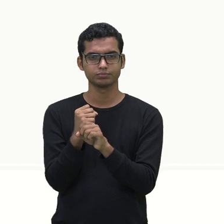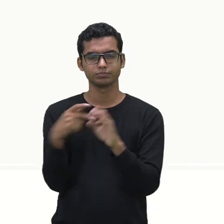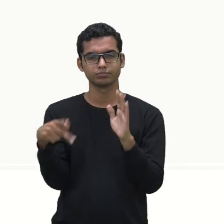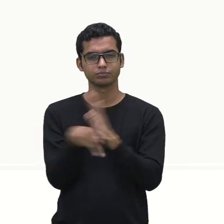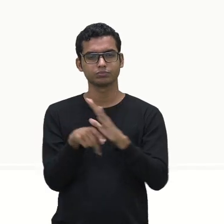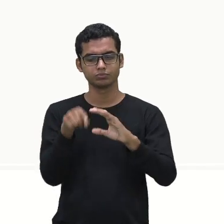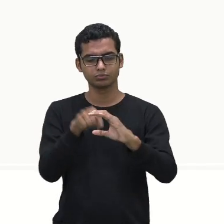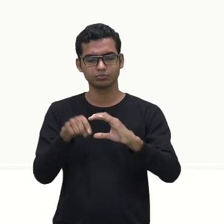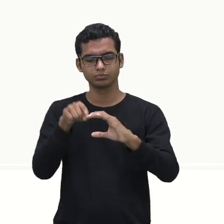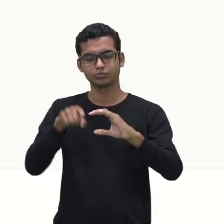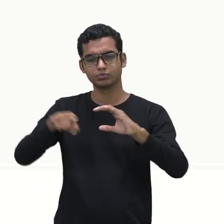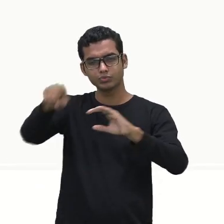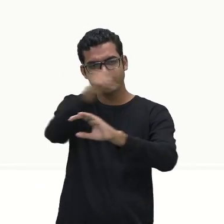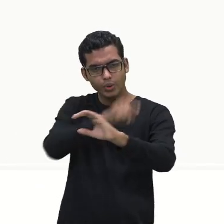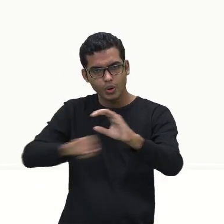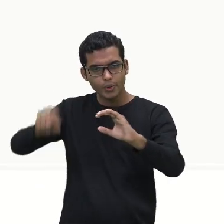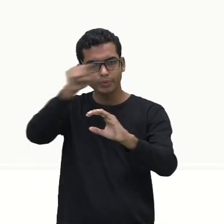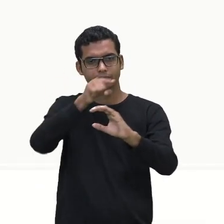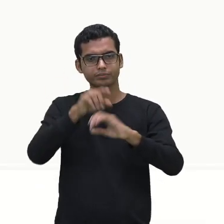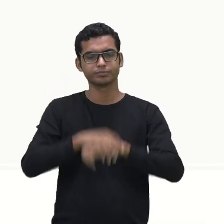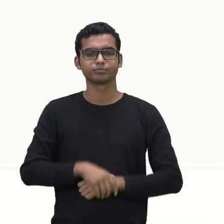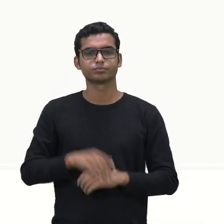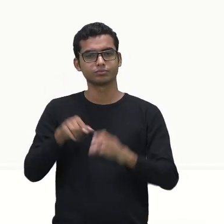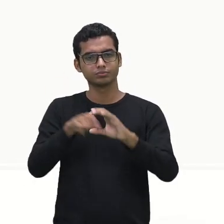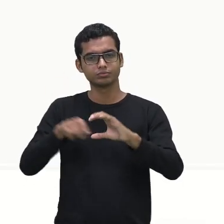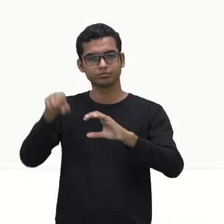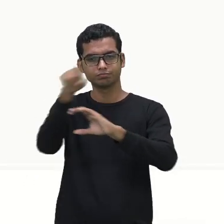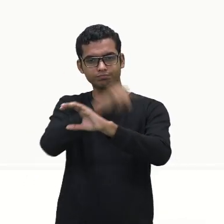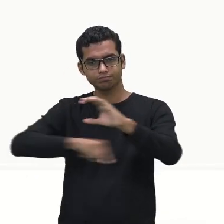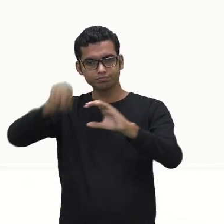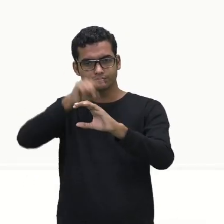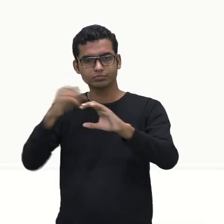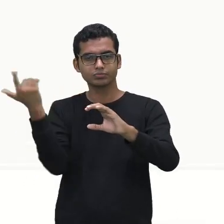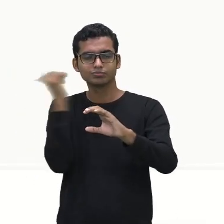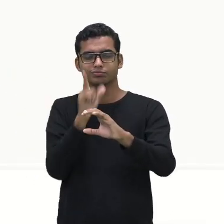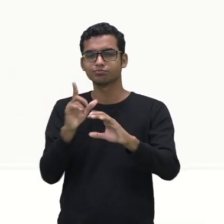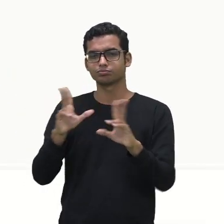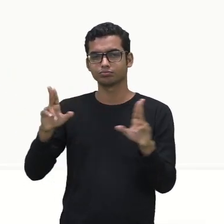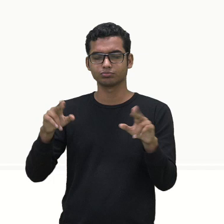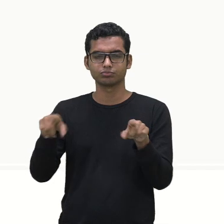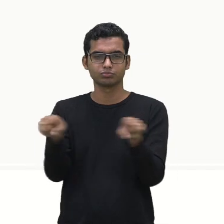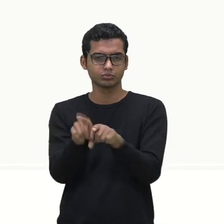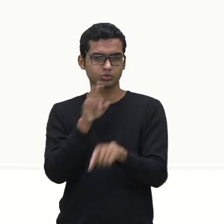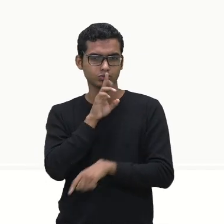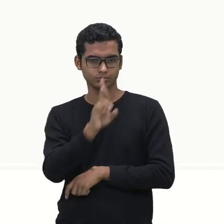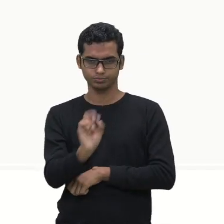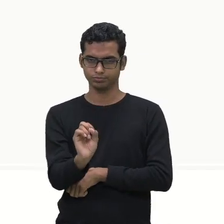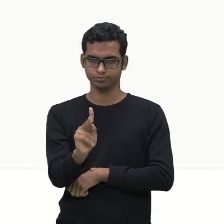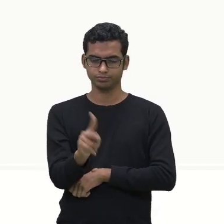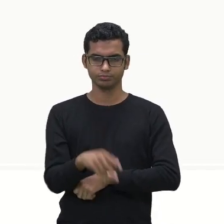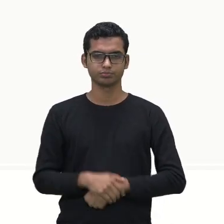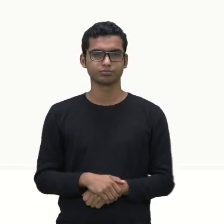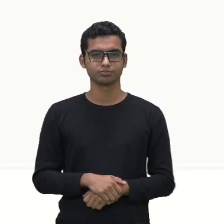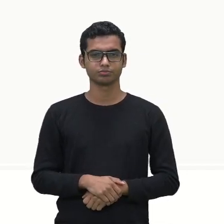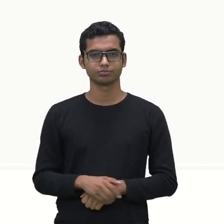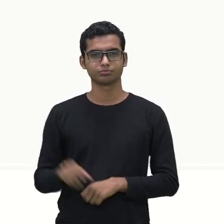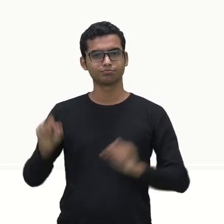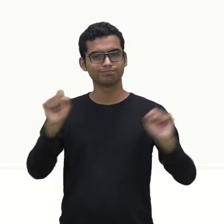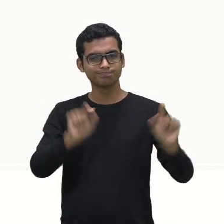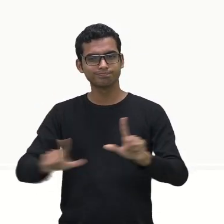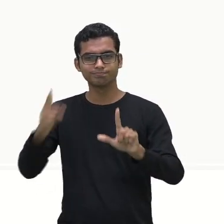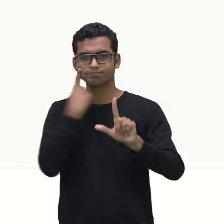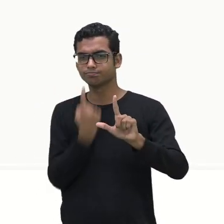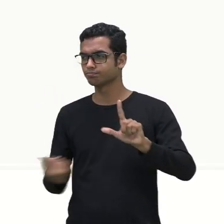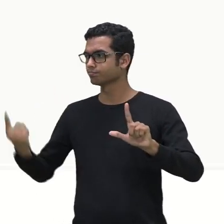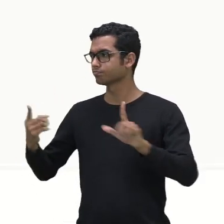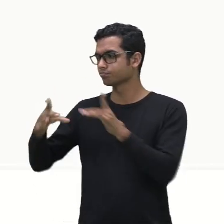círculo maior menos a área do círculo menor. Também funciona do mesmo jeito, tá bom? Então tá aí na tela todos os detalhes para